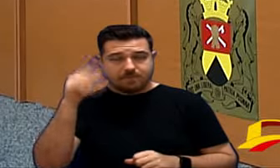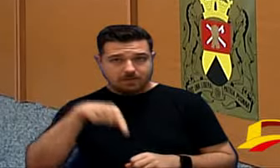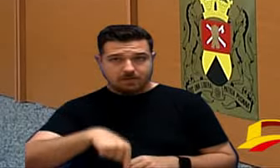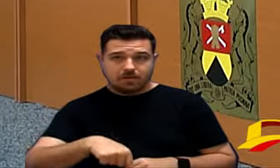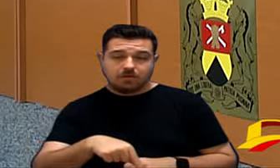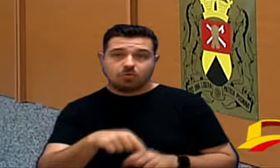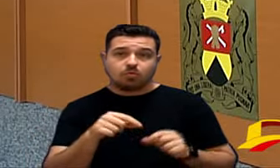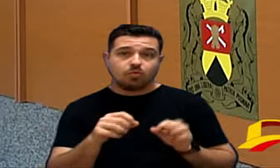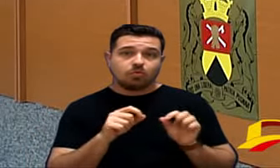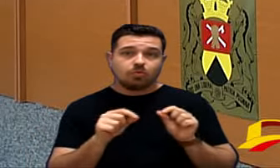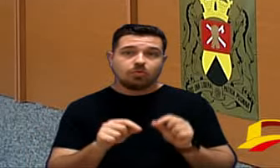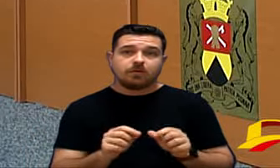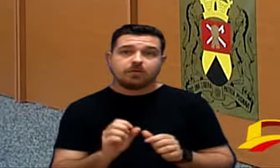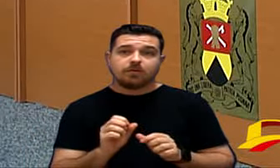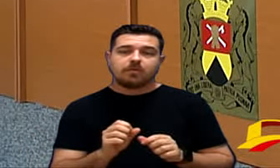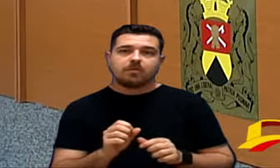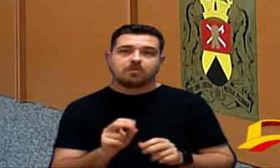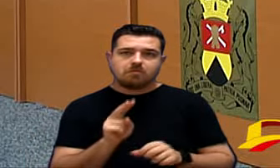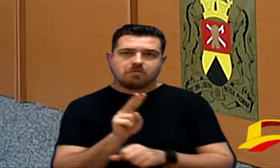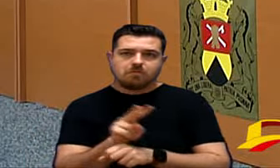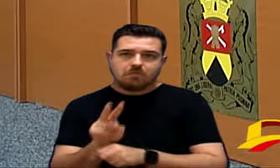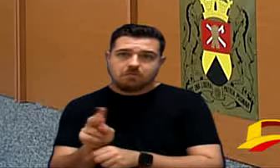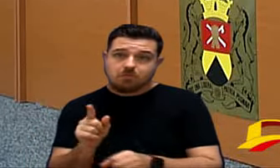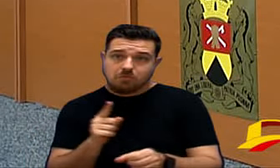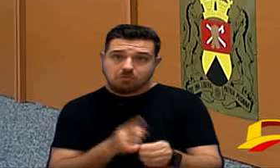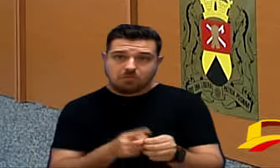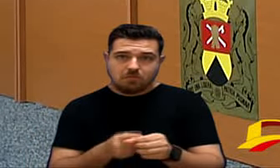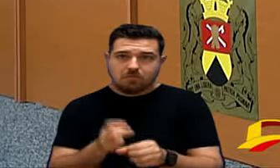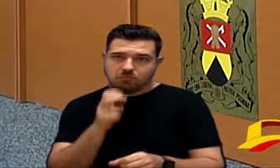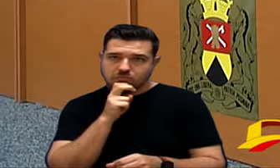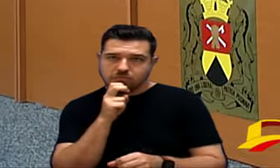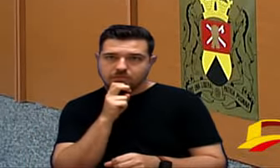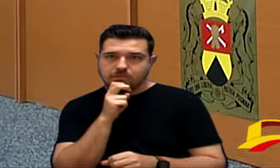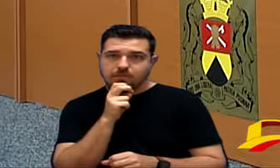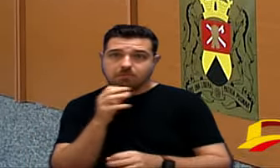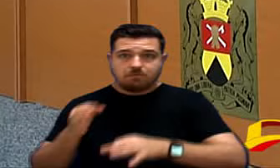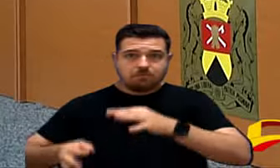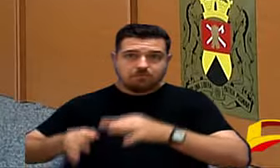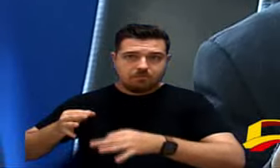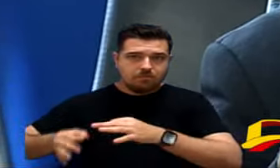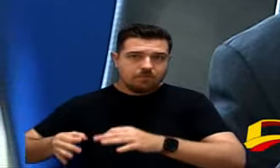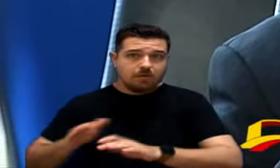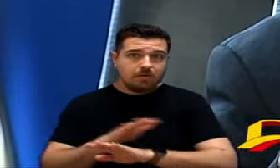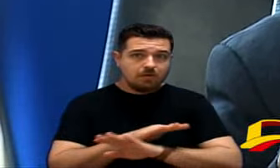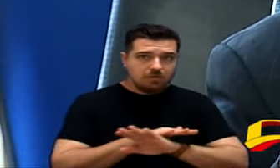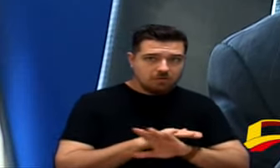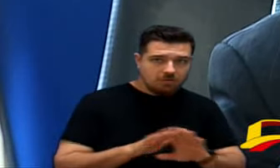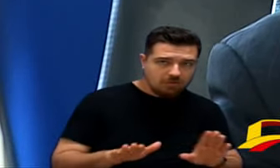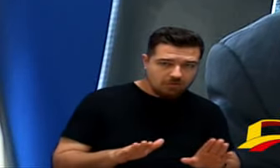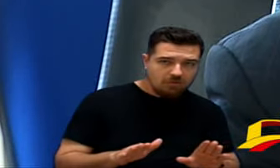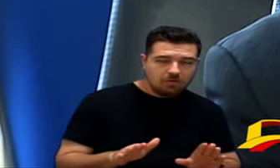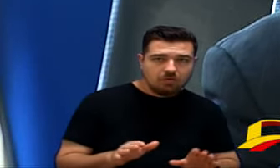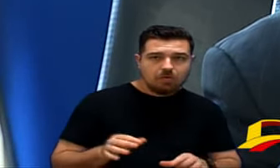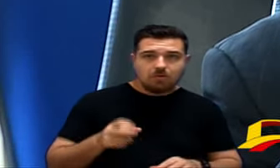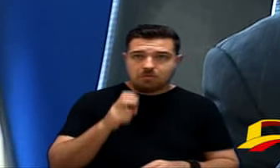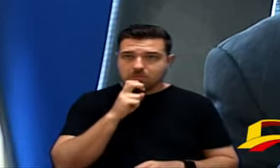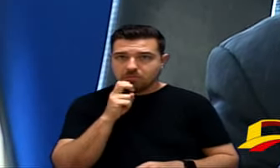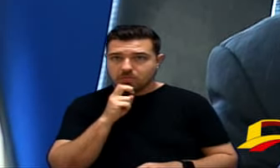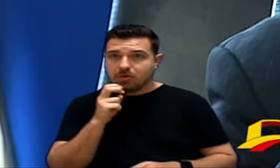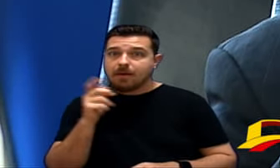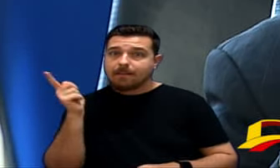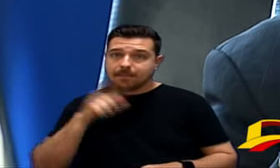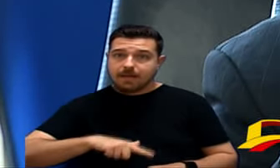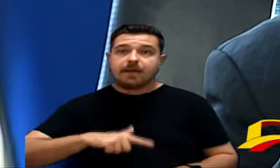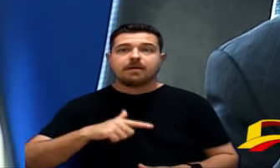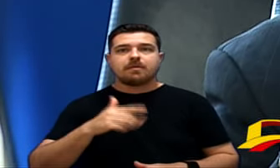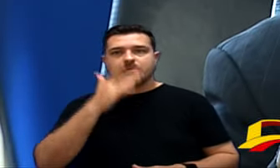aqui a defesa do município em processos judiciais eu queria saber se é só do município ou se engloba também esses trabalhadores